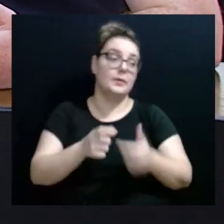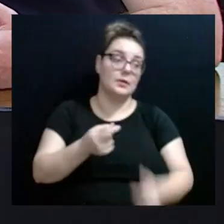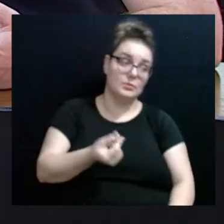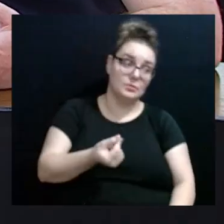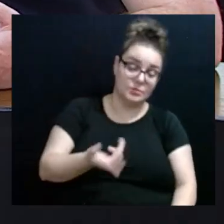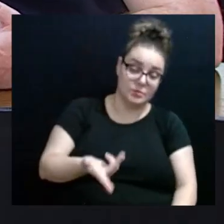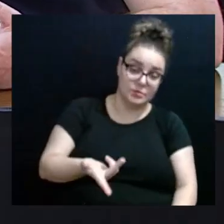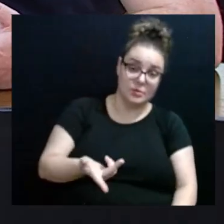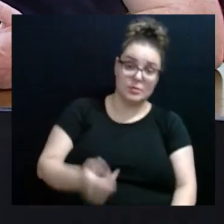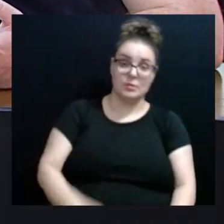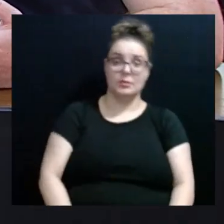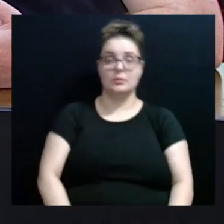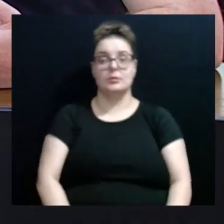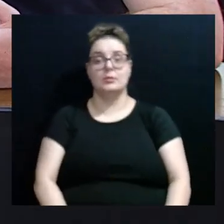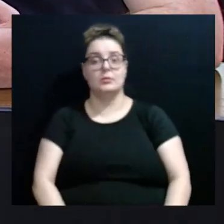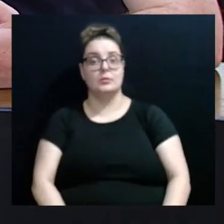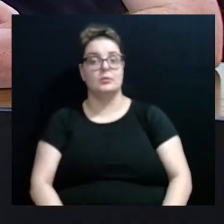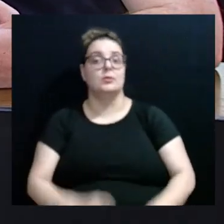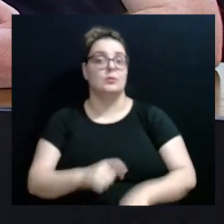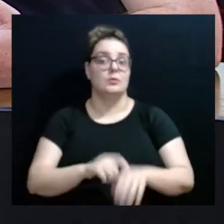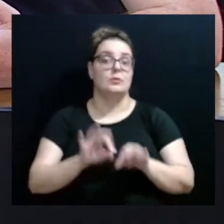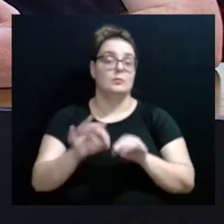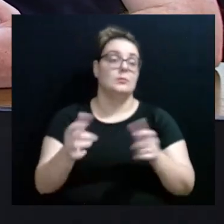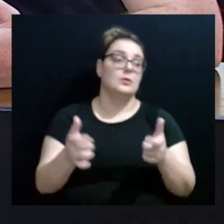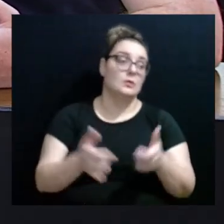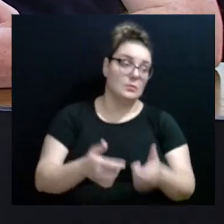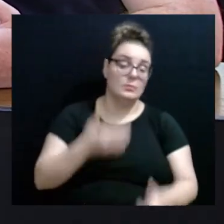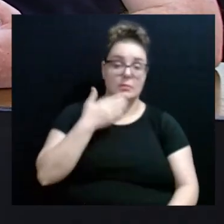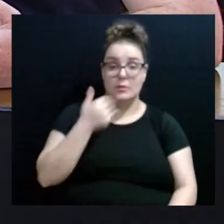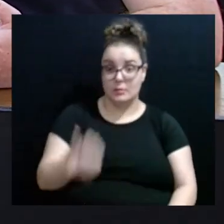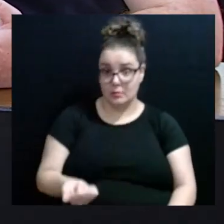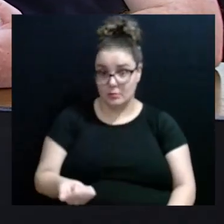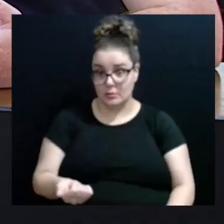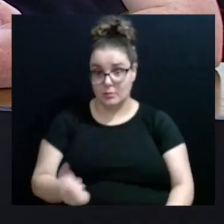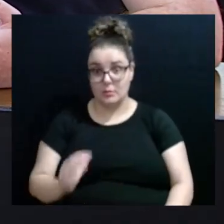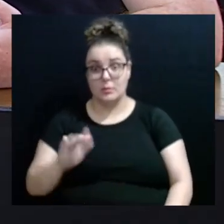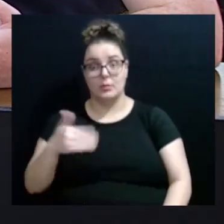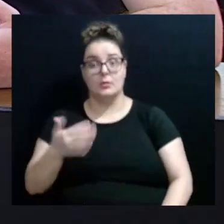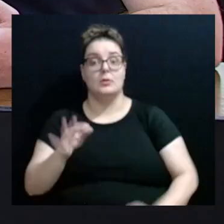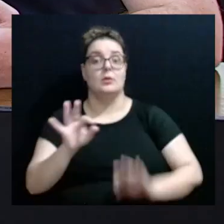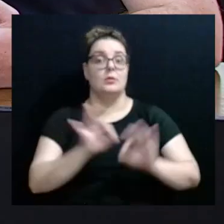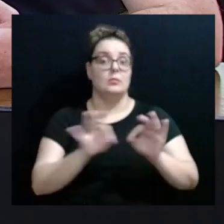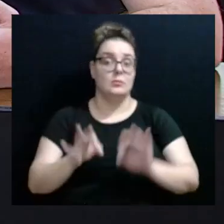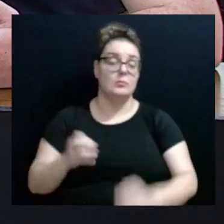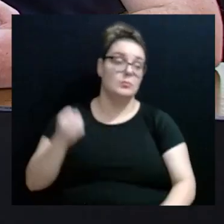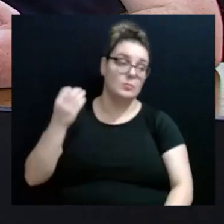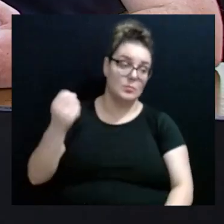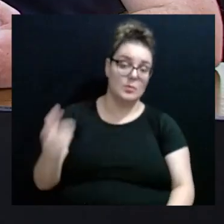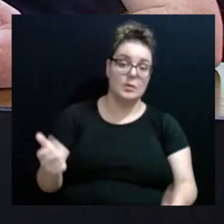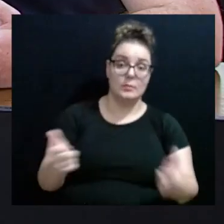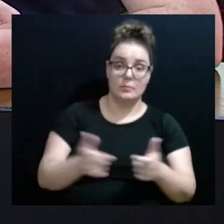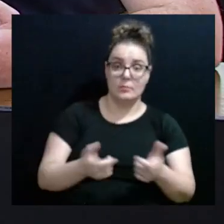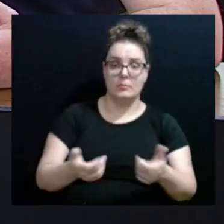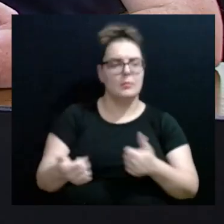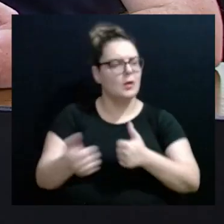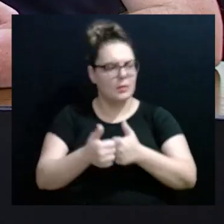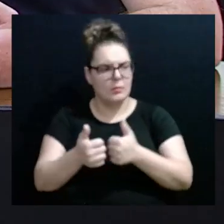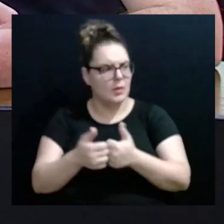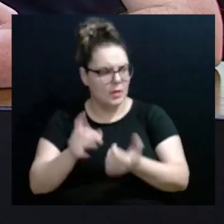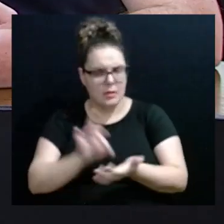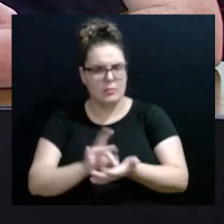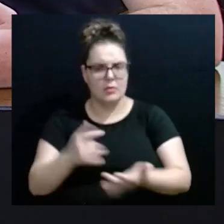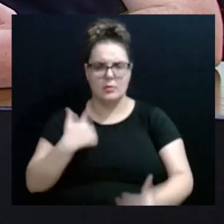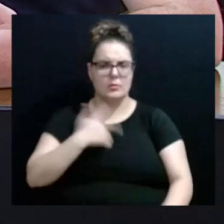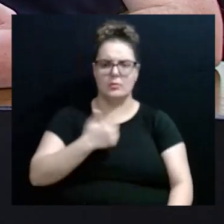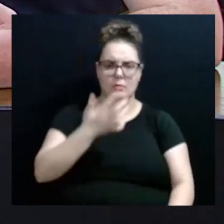menos recurso, né? O tempo de distância é melhor. E quando você se planeja fazer uma viagem mais